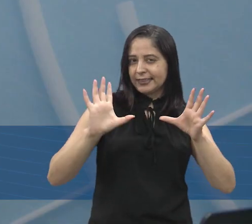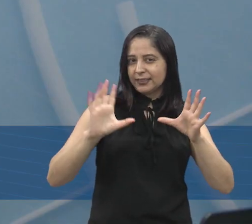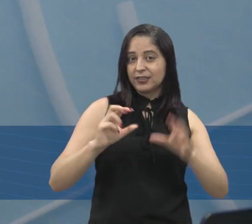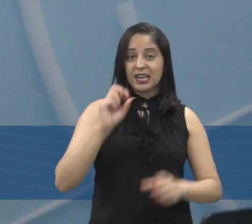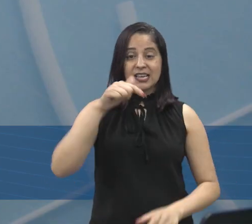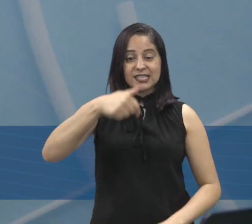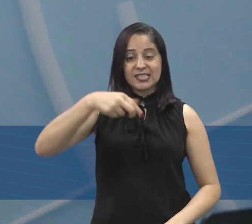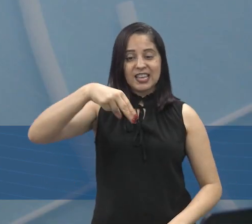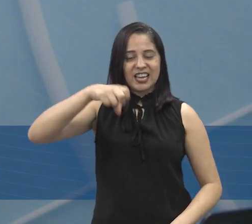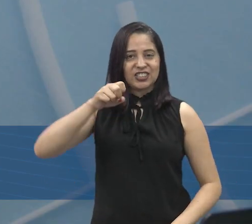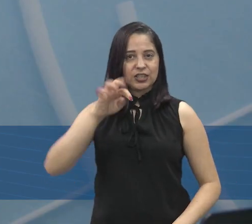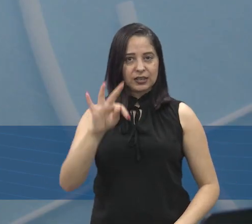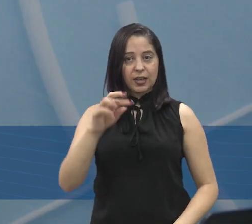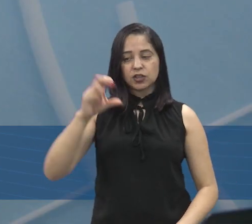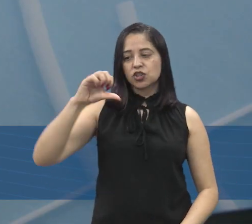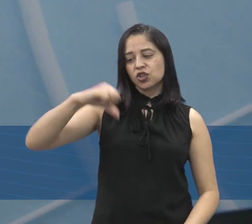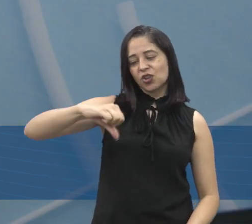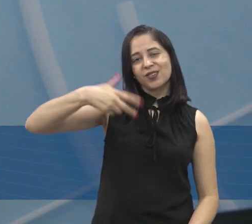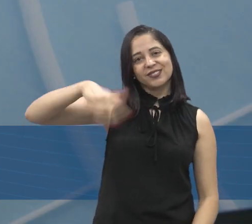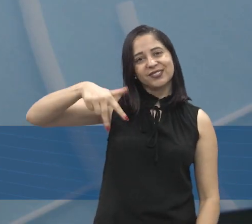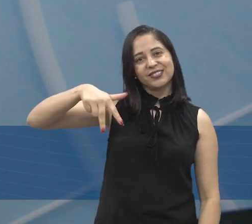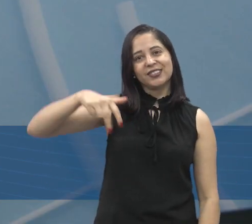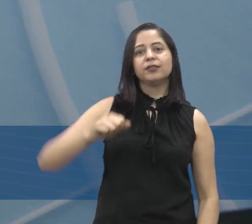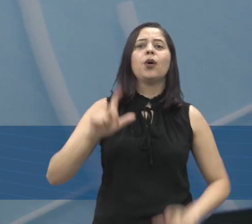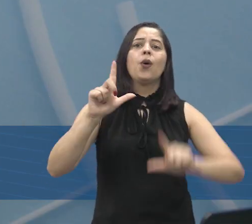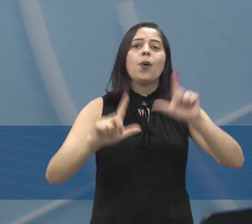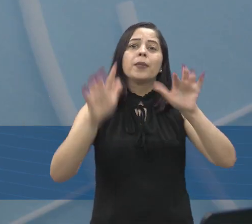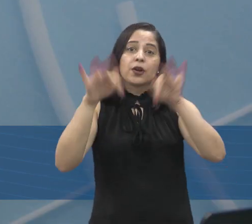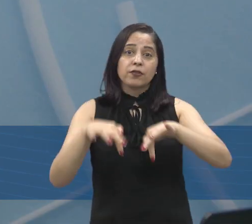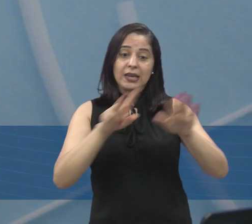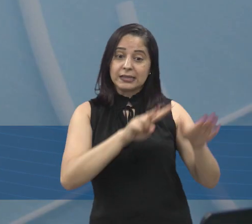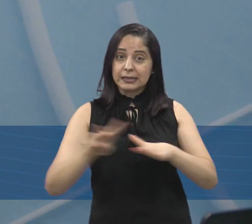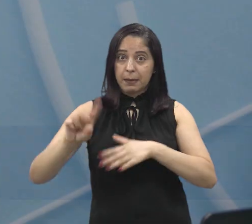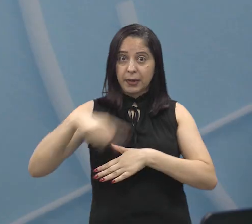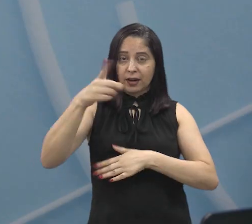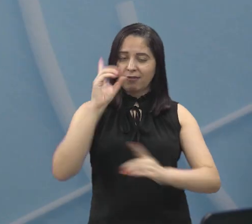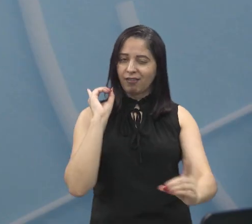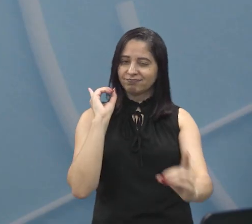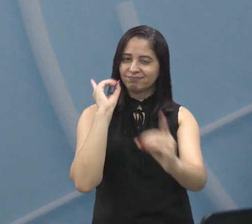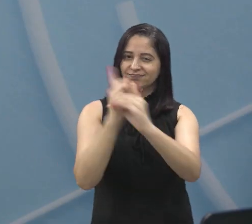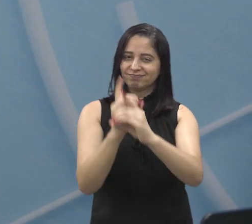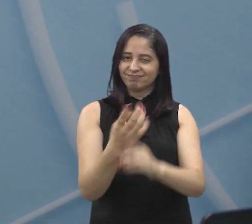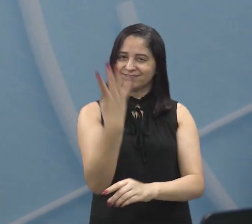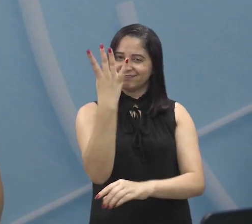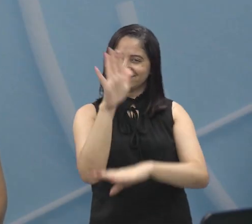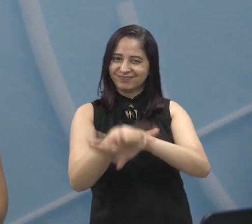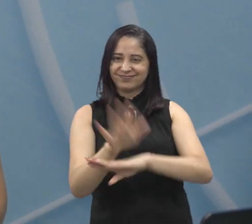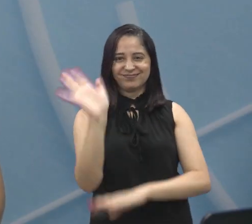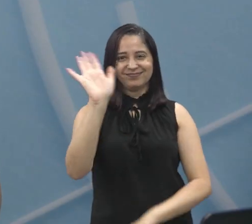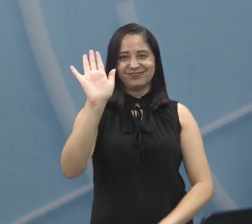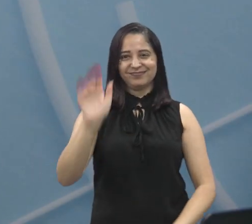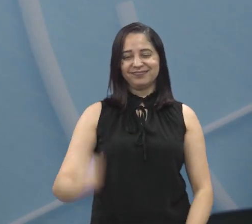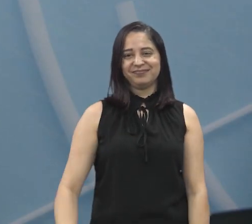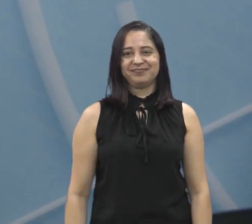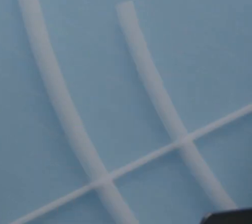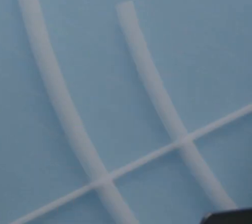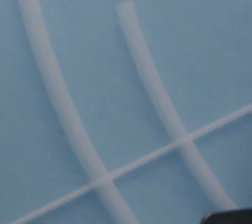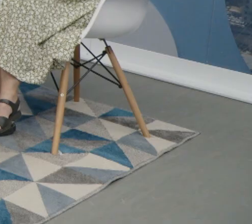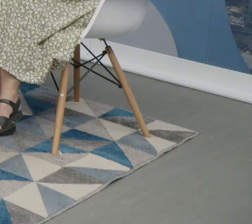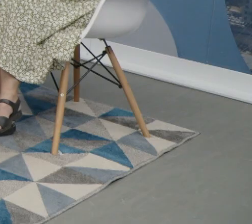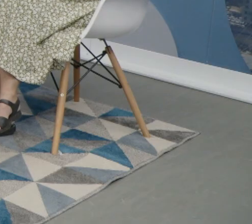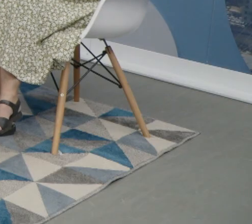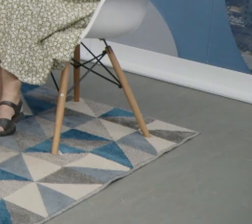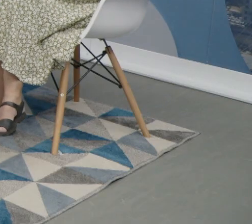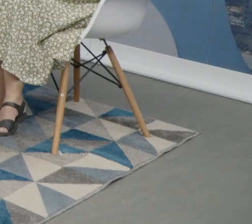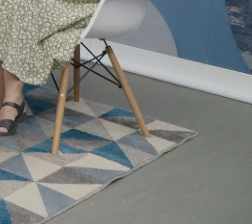aberto, 7 da NET e o 9 da Vivo. A gente fica por aqui, mais semana que vem estaremos de volta. Até mais!